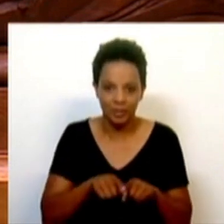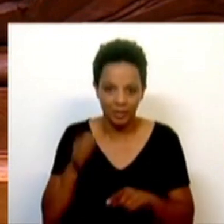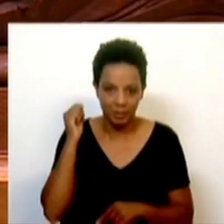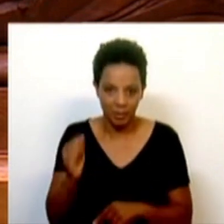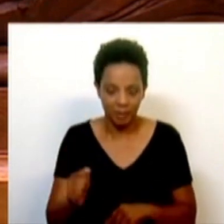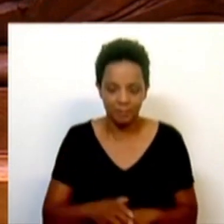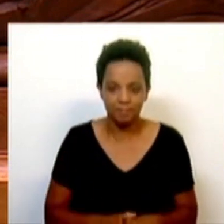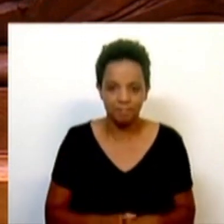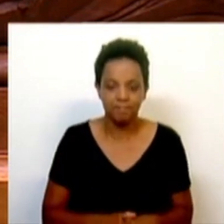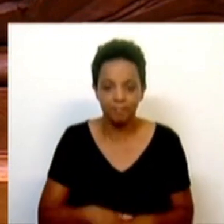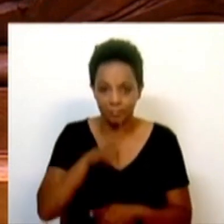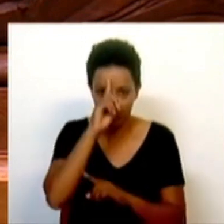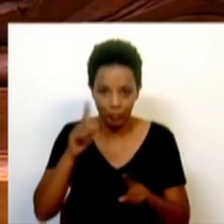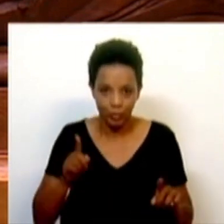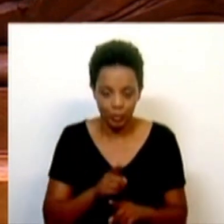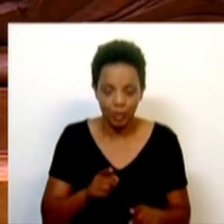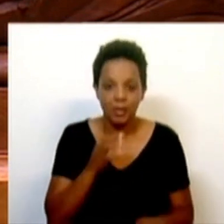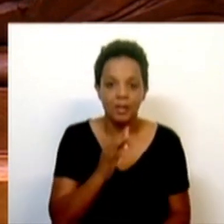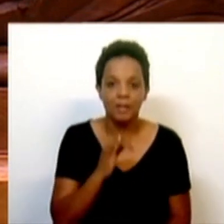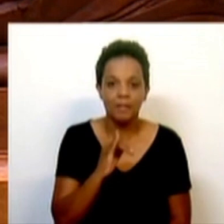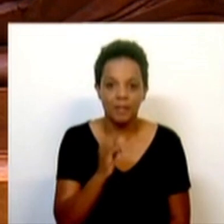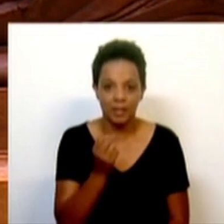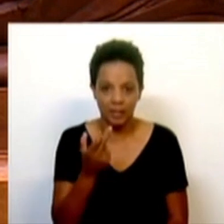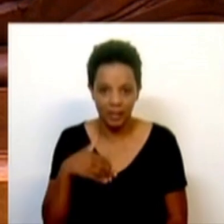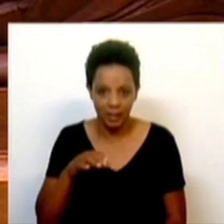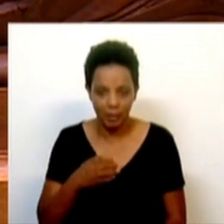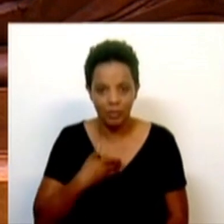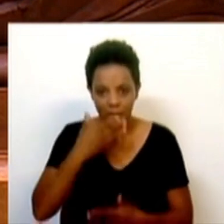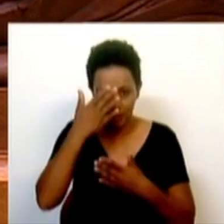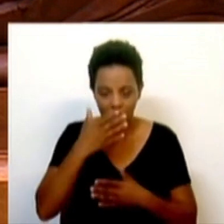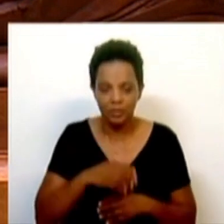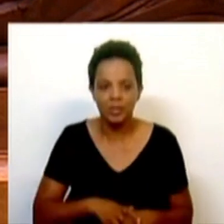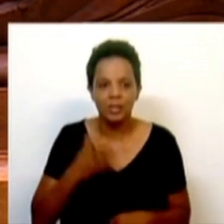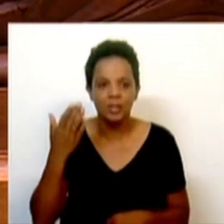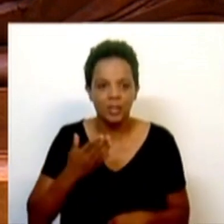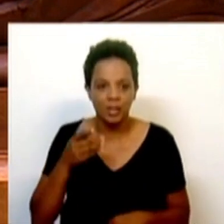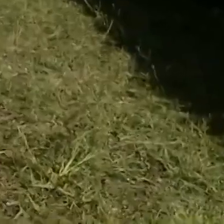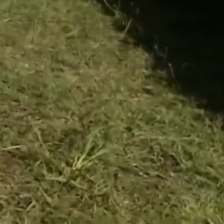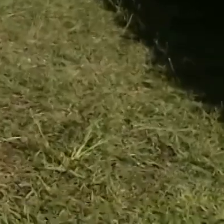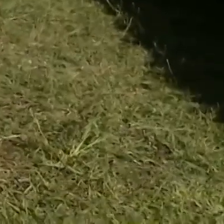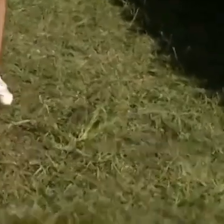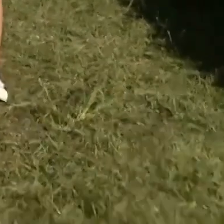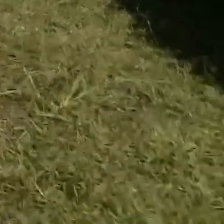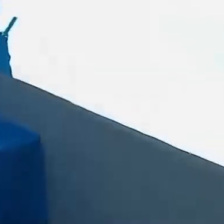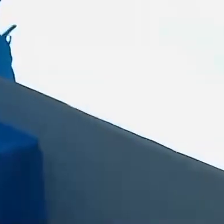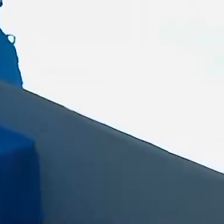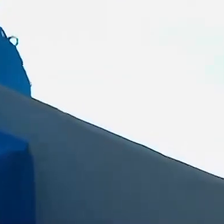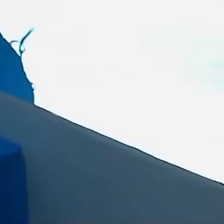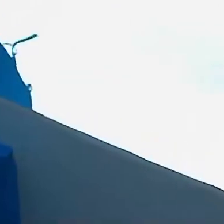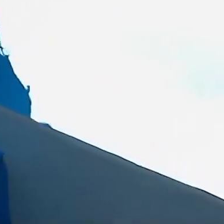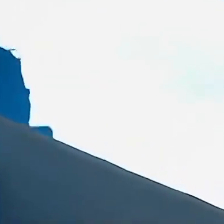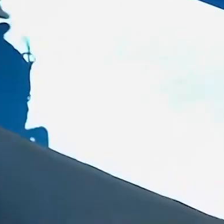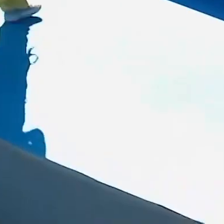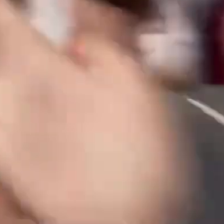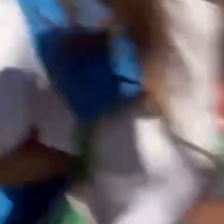Anistia de infrações praticadas por jovens Entre 16 e 30 anos de idade decisões tomadas